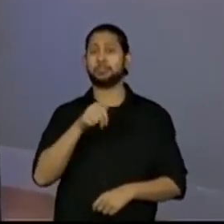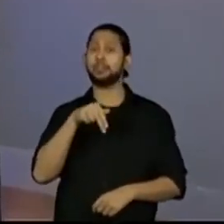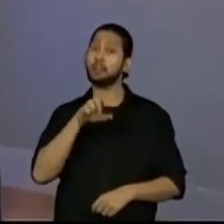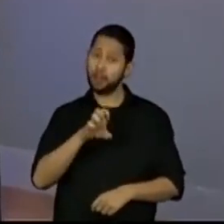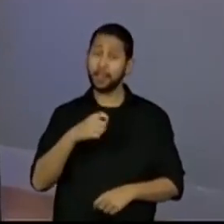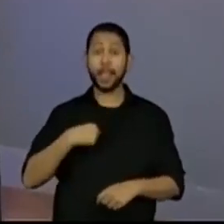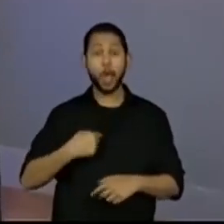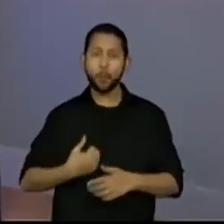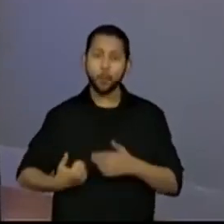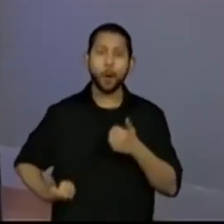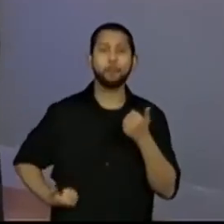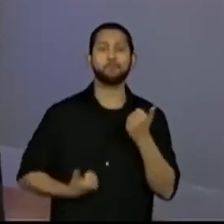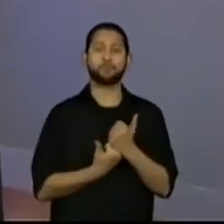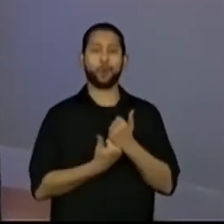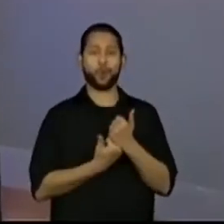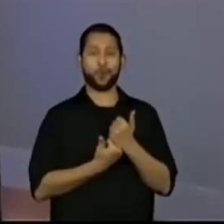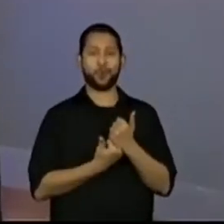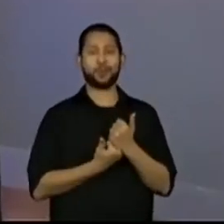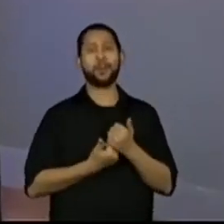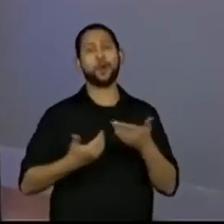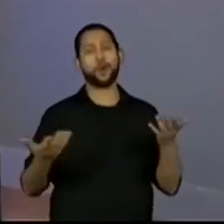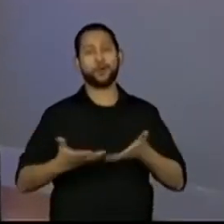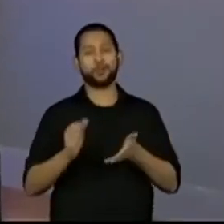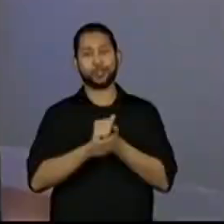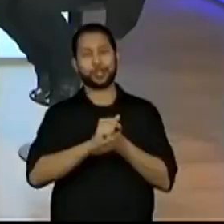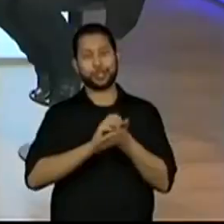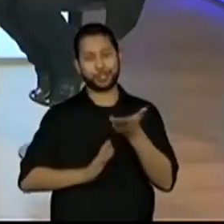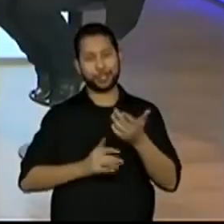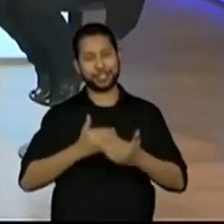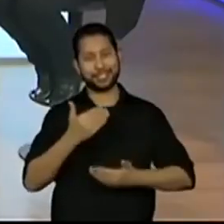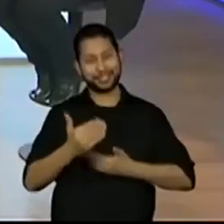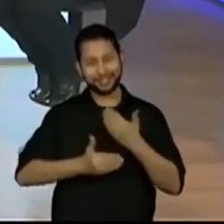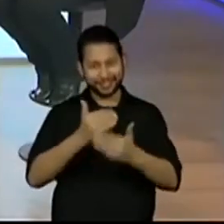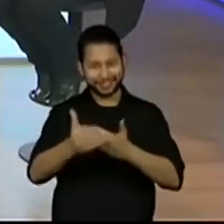apoio também para essa atividade de hoje.